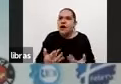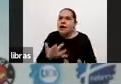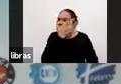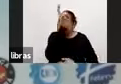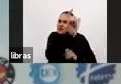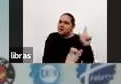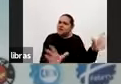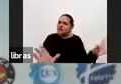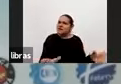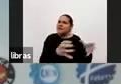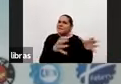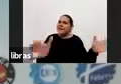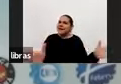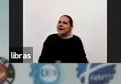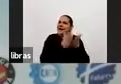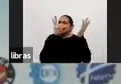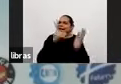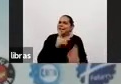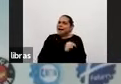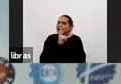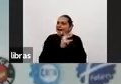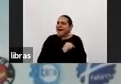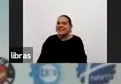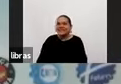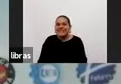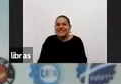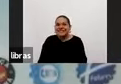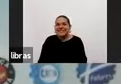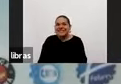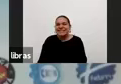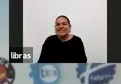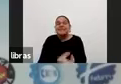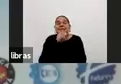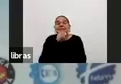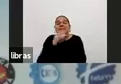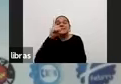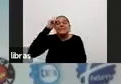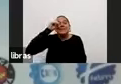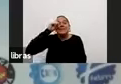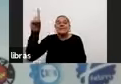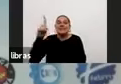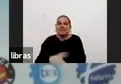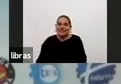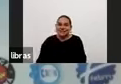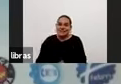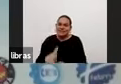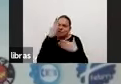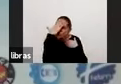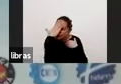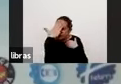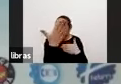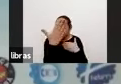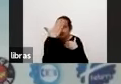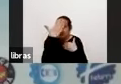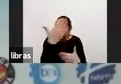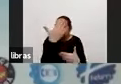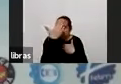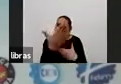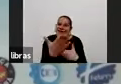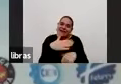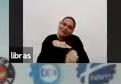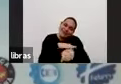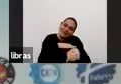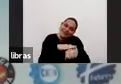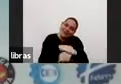maravilhosa. Eu tenho orgulho de vocês. Tá bom, Éder? Tenha um bom dia. E obrigada por doar esse tempinho aqui para nós,